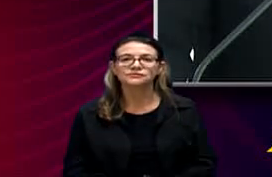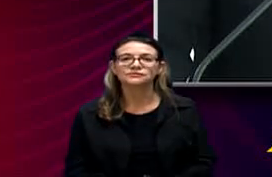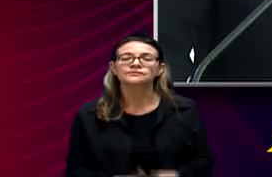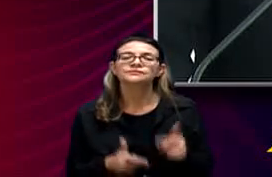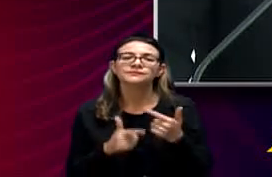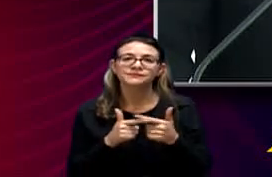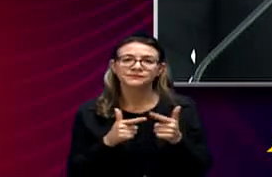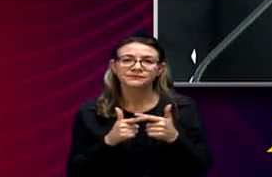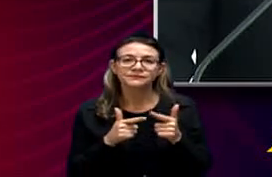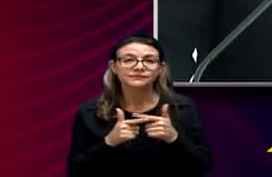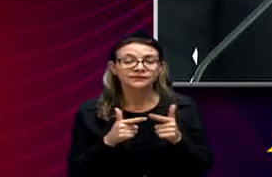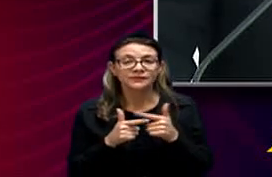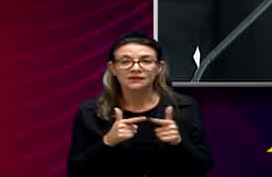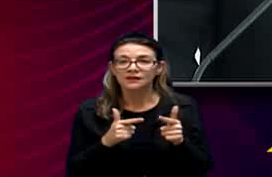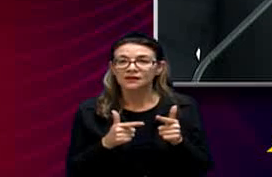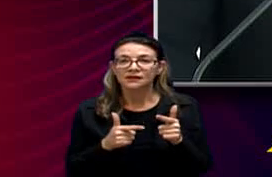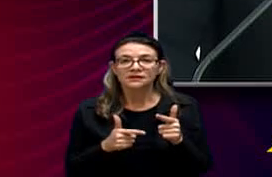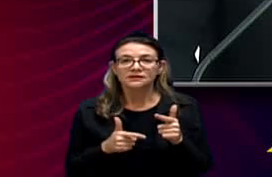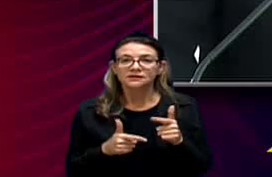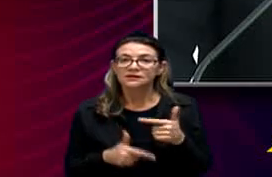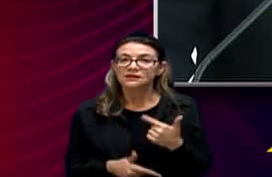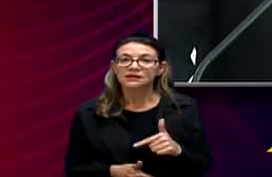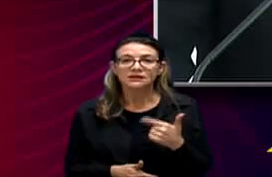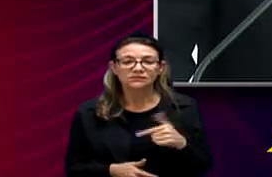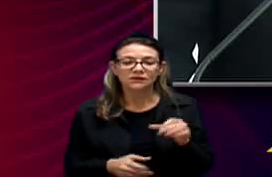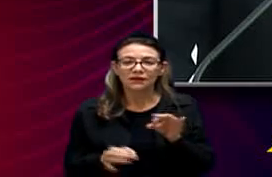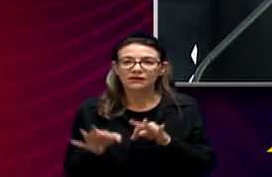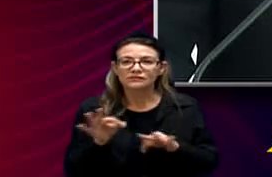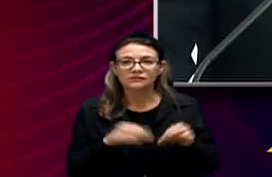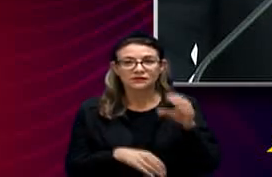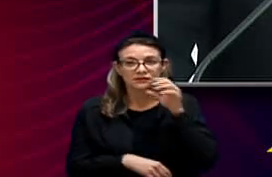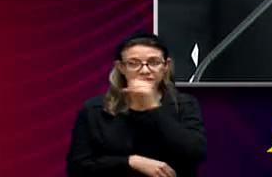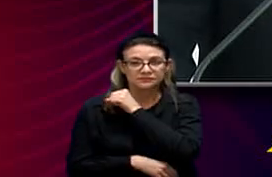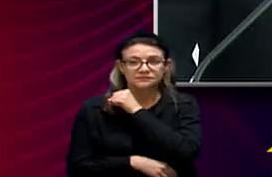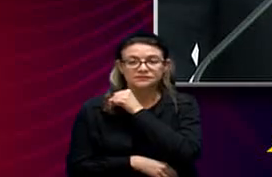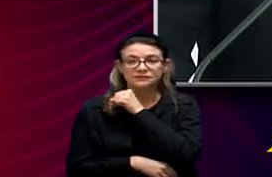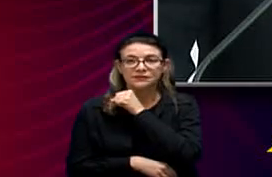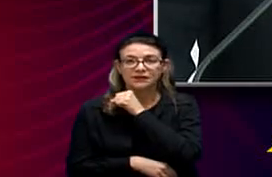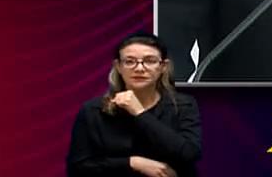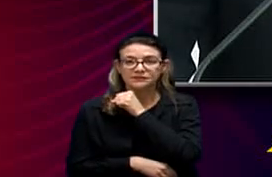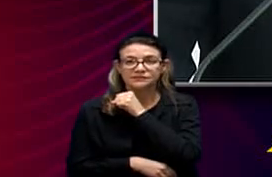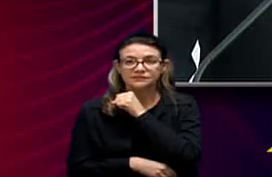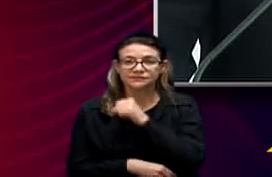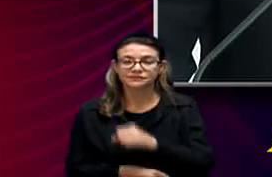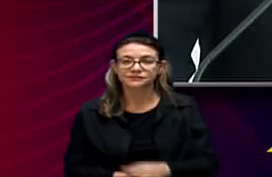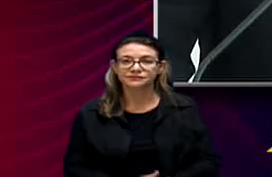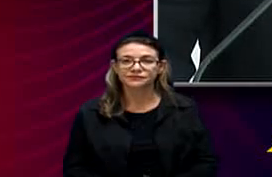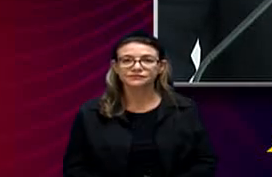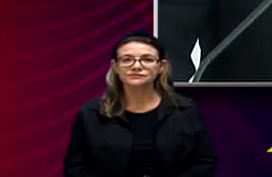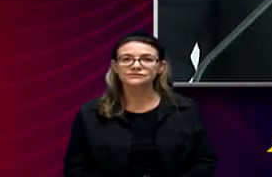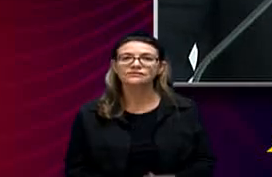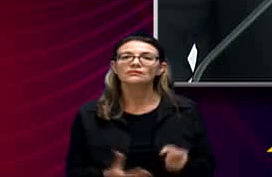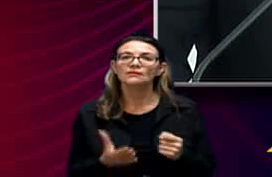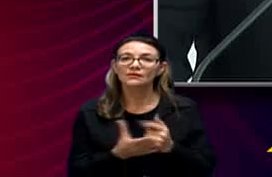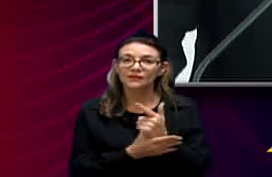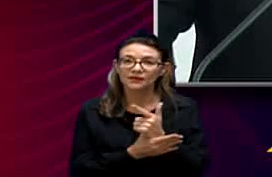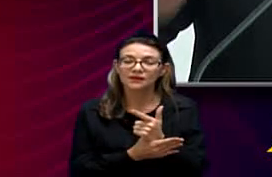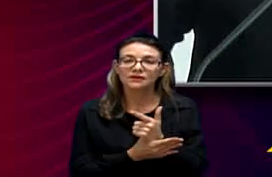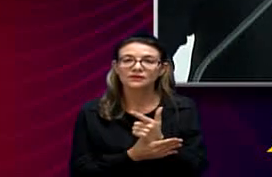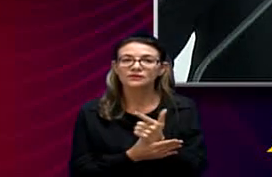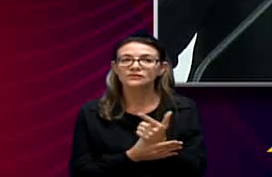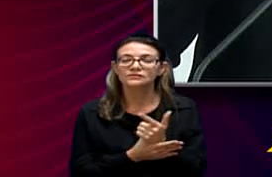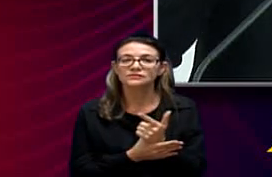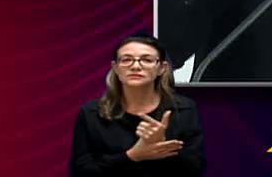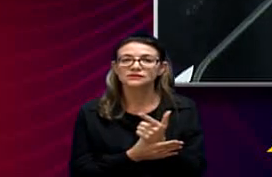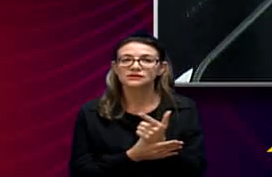problema é esse o problema é que el não está tendo um plano emergencial para isso não está tendo uma situação que vá deixar a população mas não tá tendo